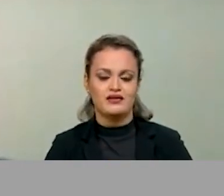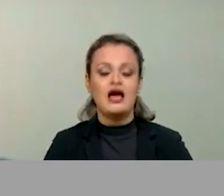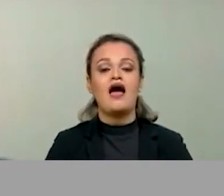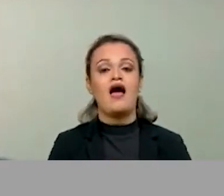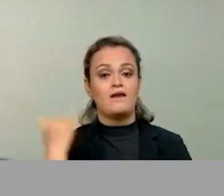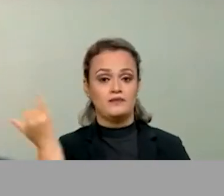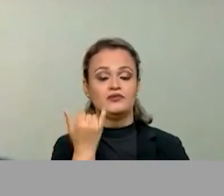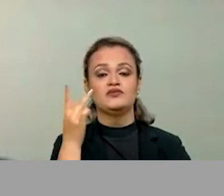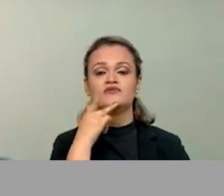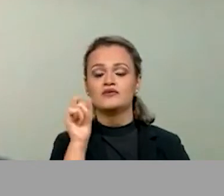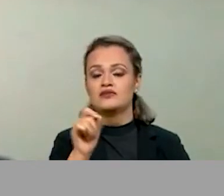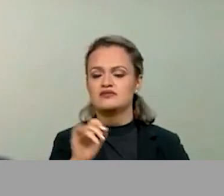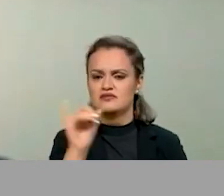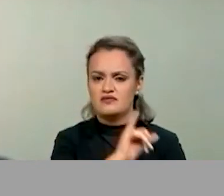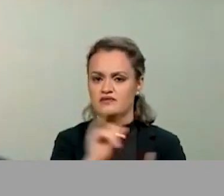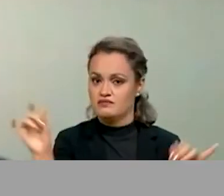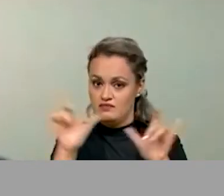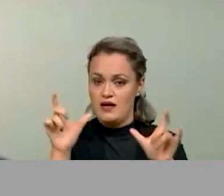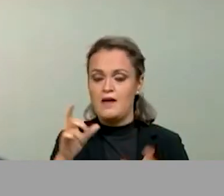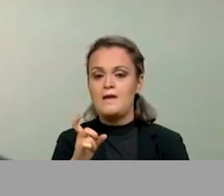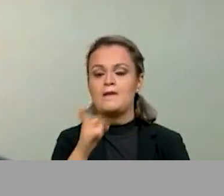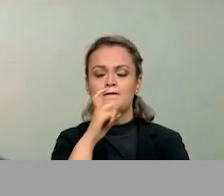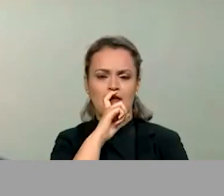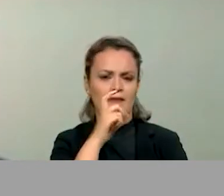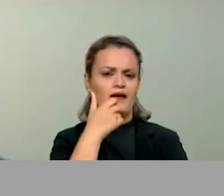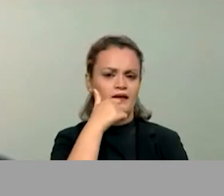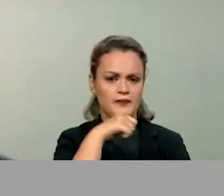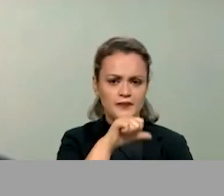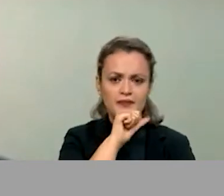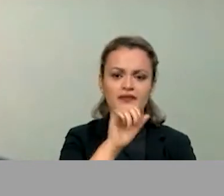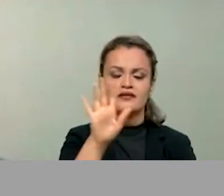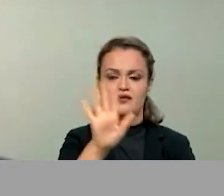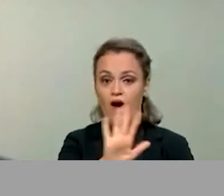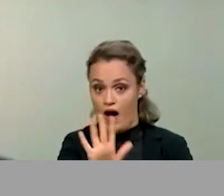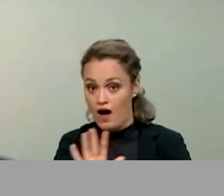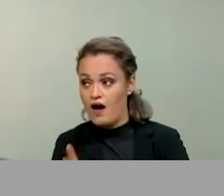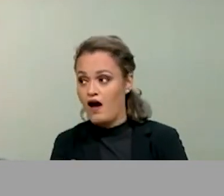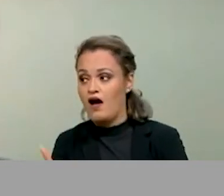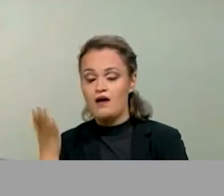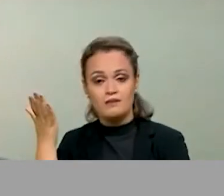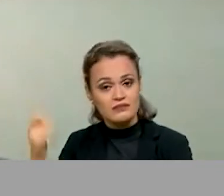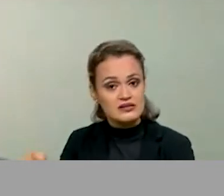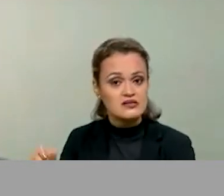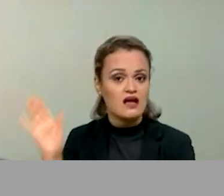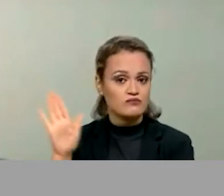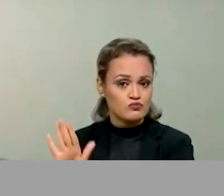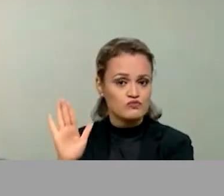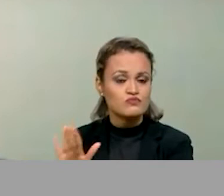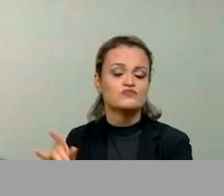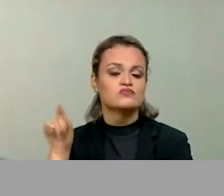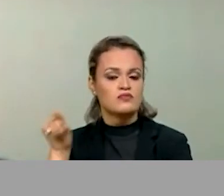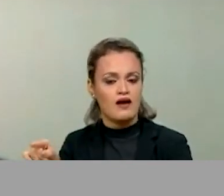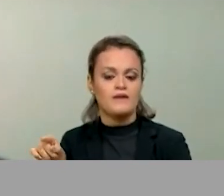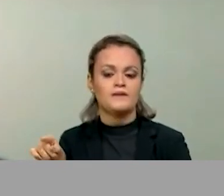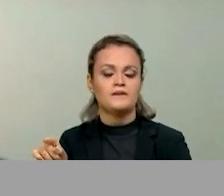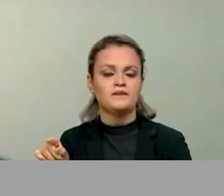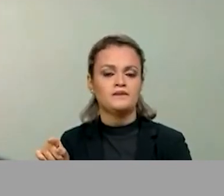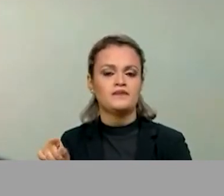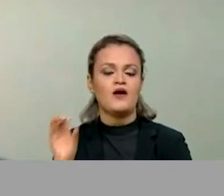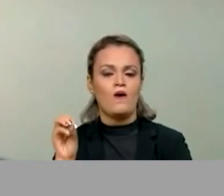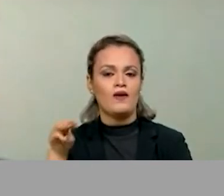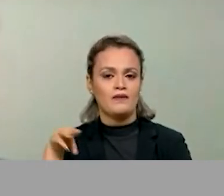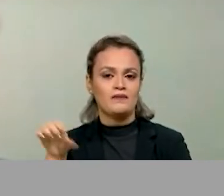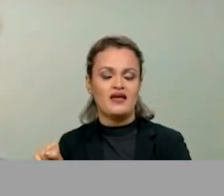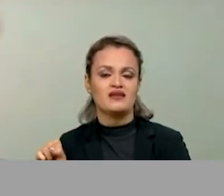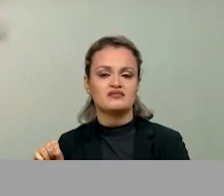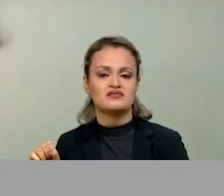Importante a gente fazer esse alerta para os pais, né, de que a gente precisa ajudar, né, a Agência Nacional de